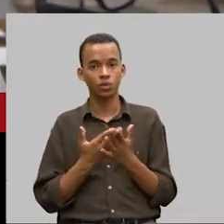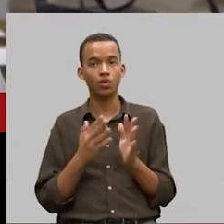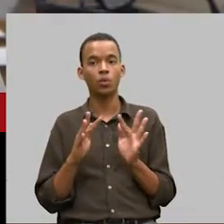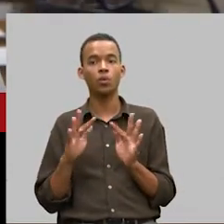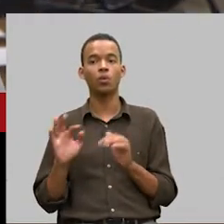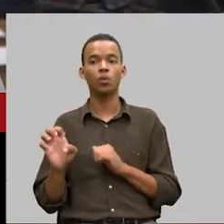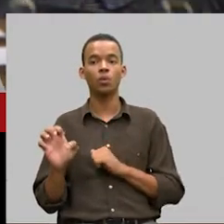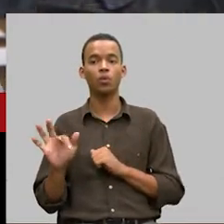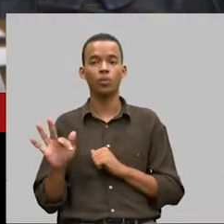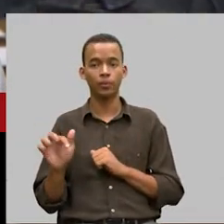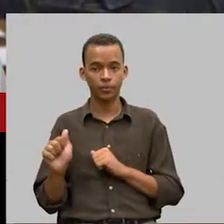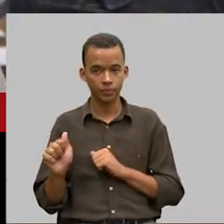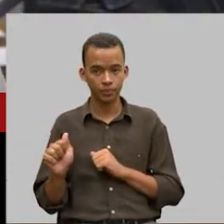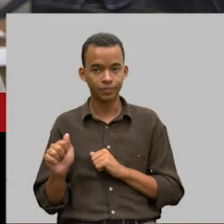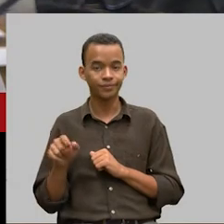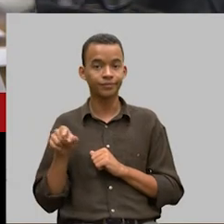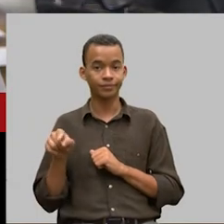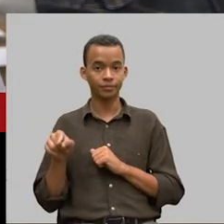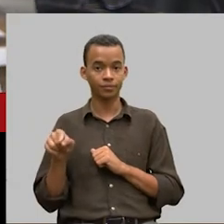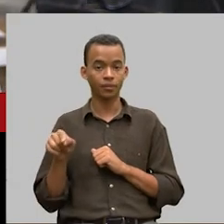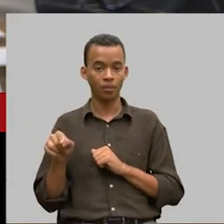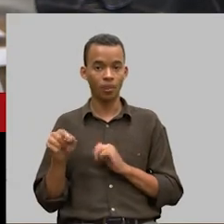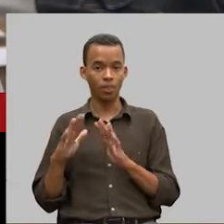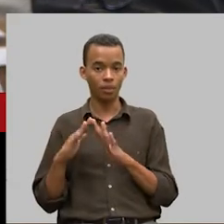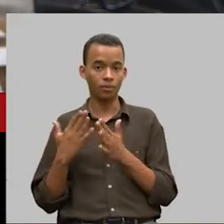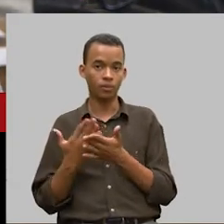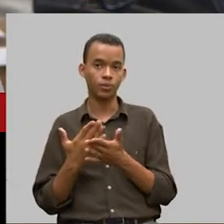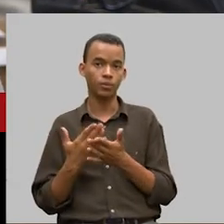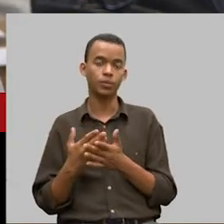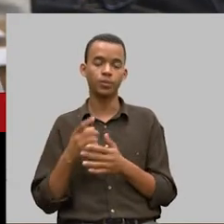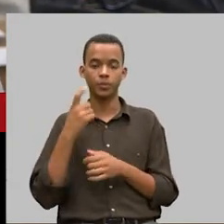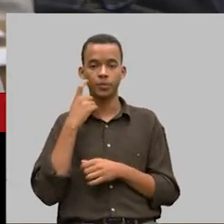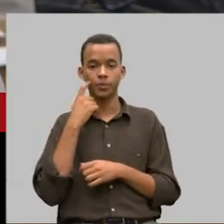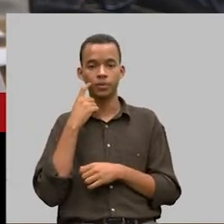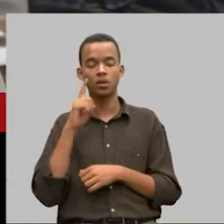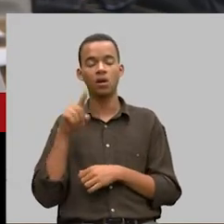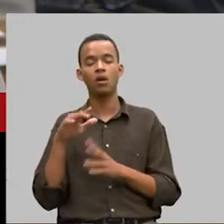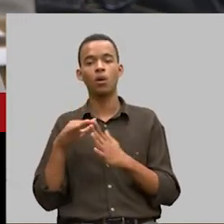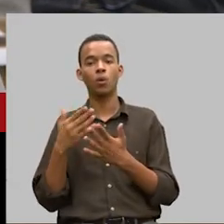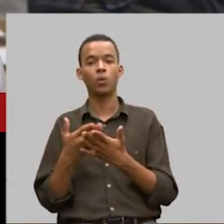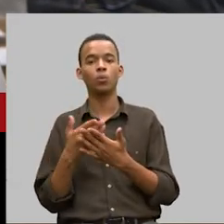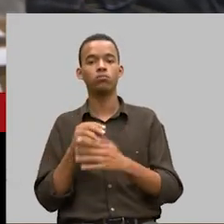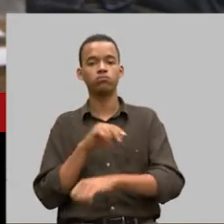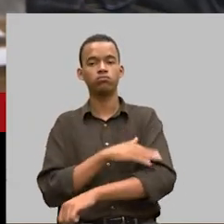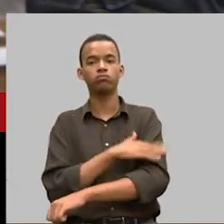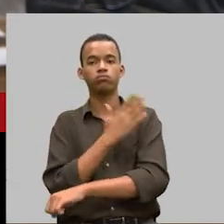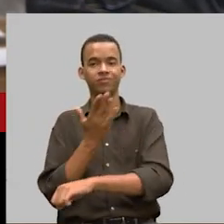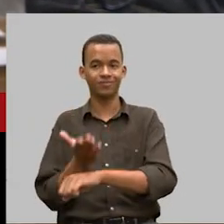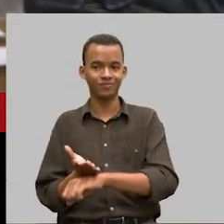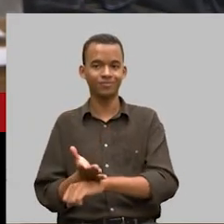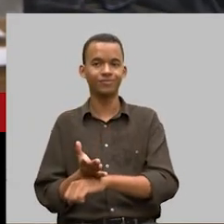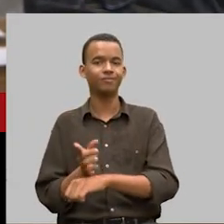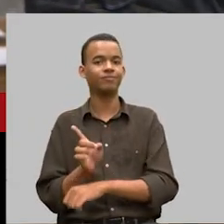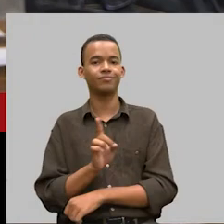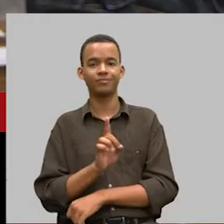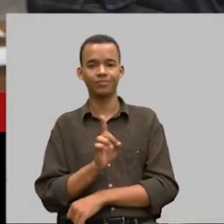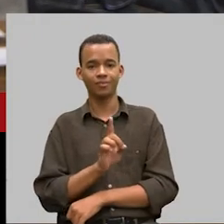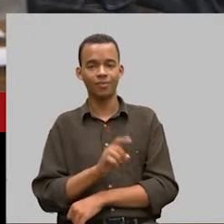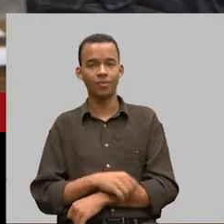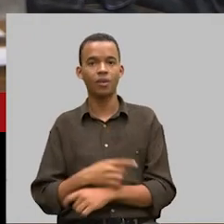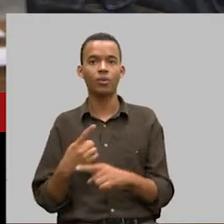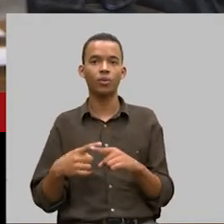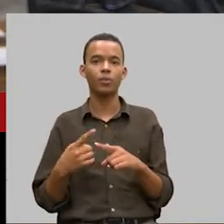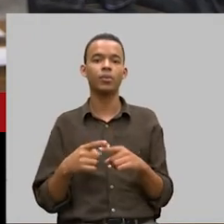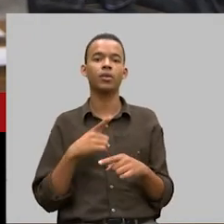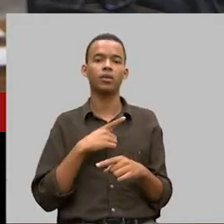agrícola Ela não é uma escola de tempo integral como eh o governo entende que são aquelas que tem uma